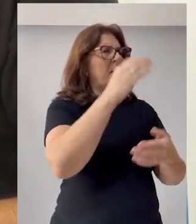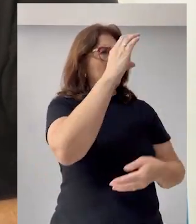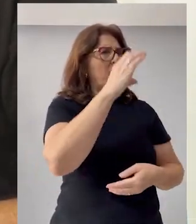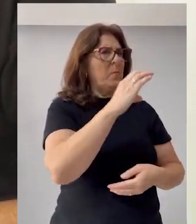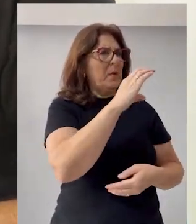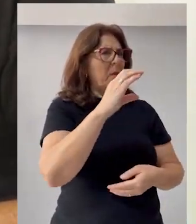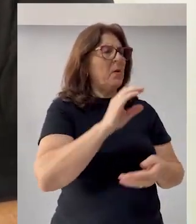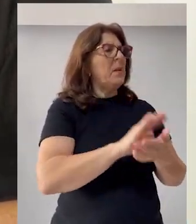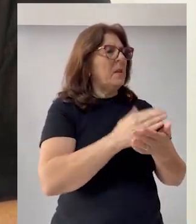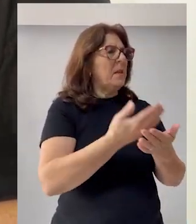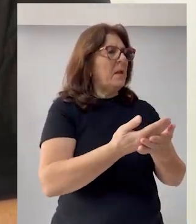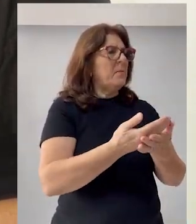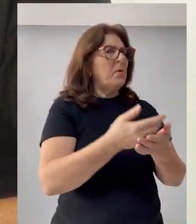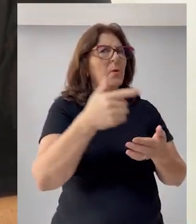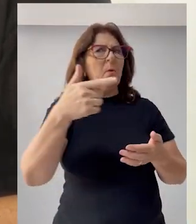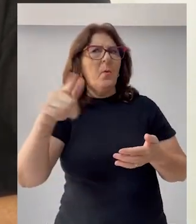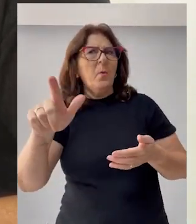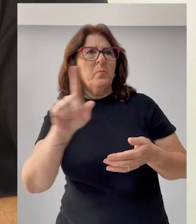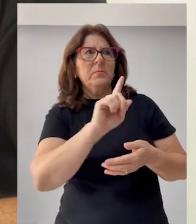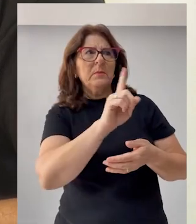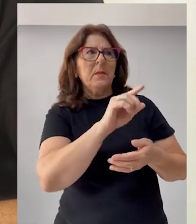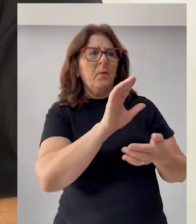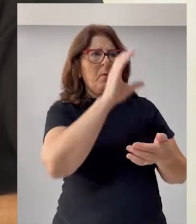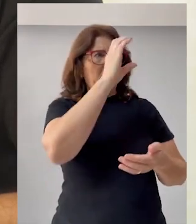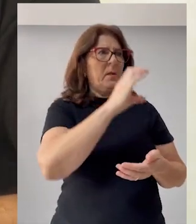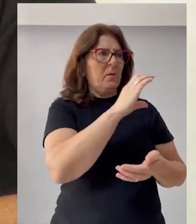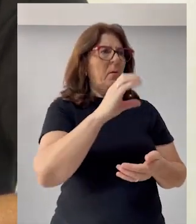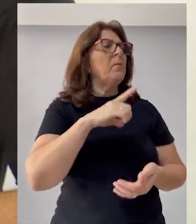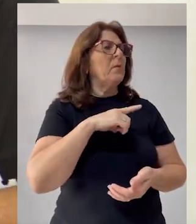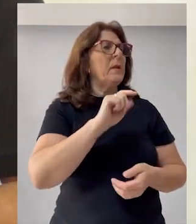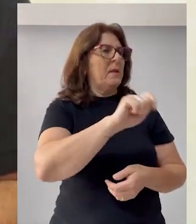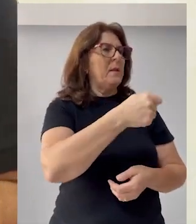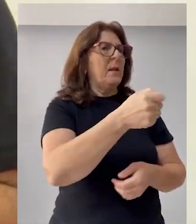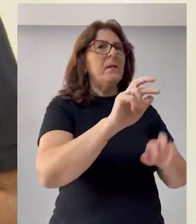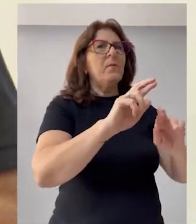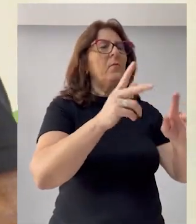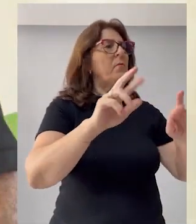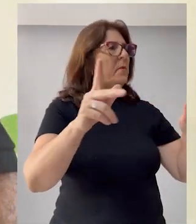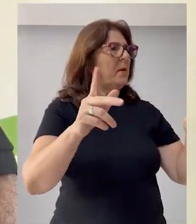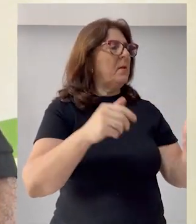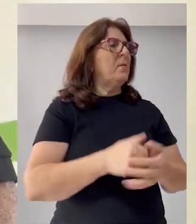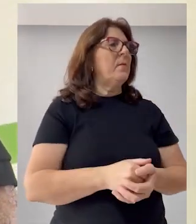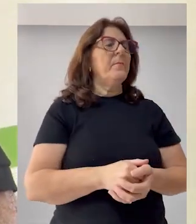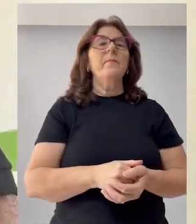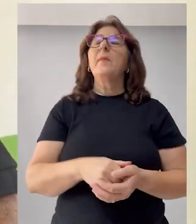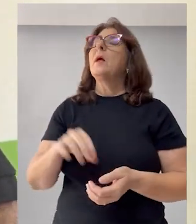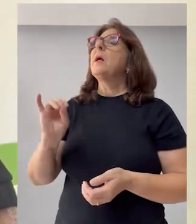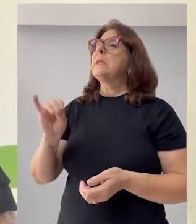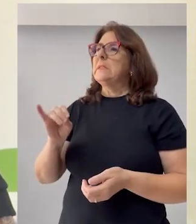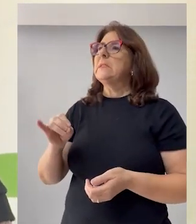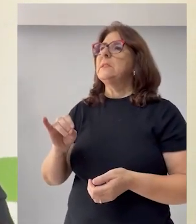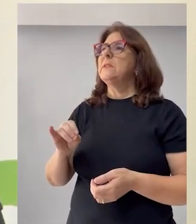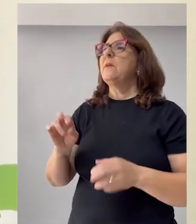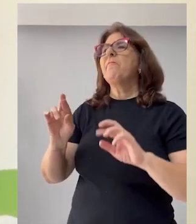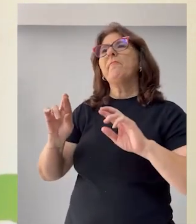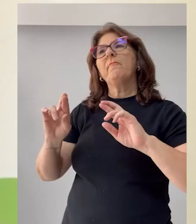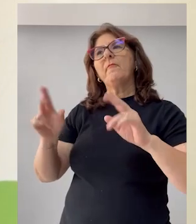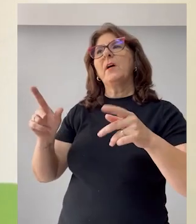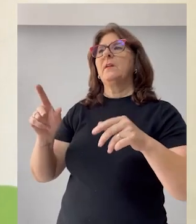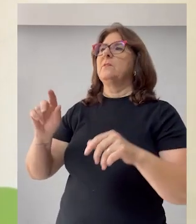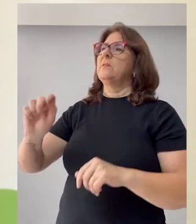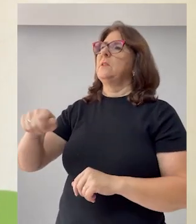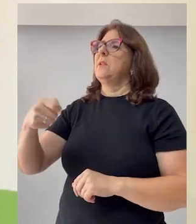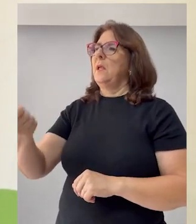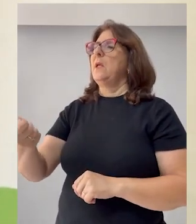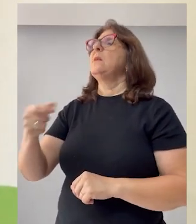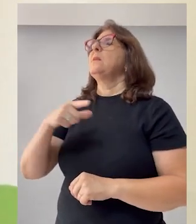sinais diferentes que são próprios da religião católica? Tem, tem muitos sinais, vários que tem, por isso que tem